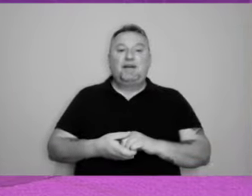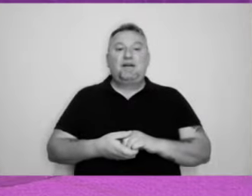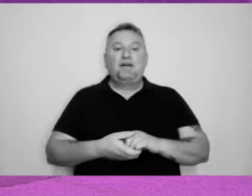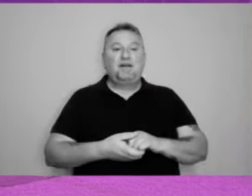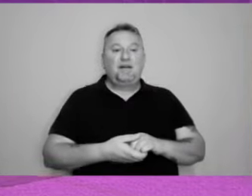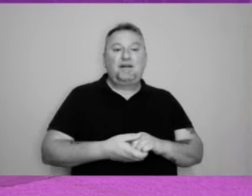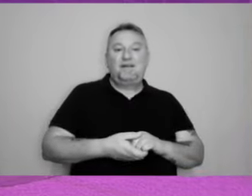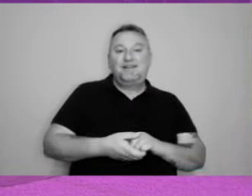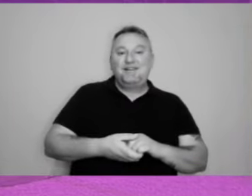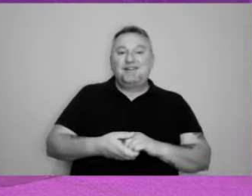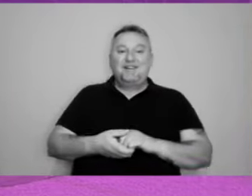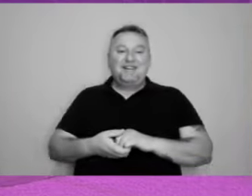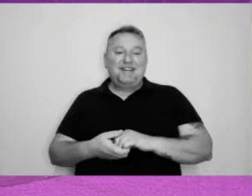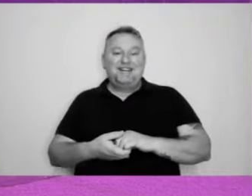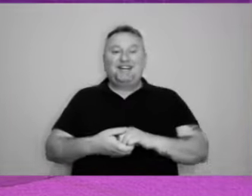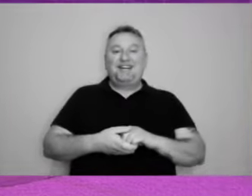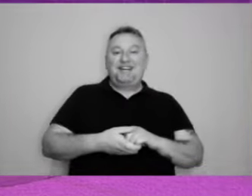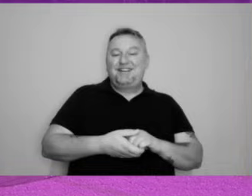Opa!